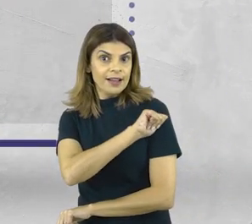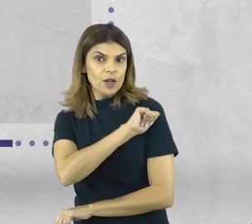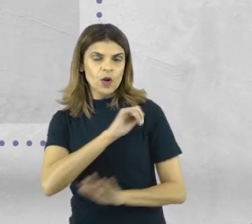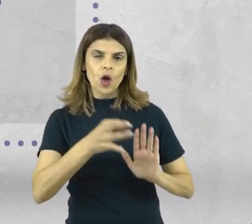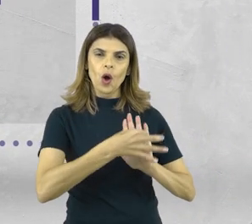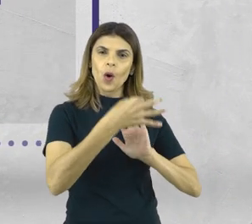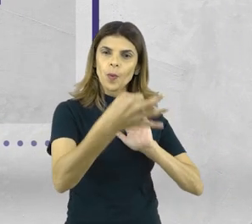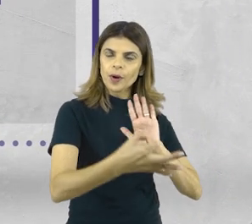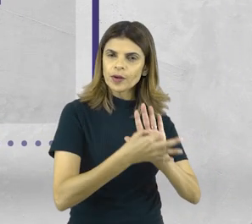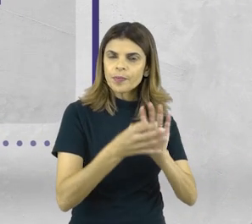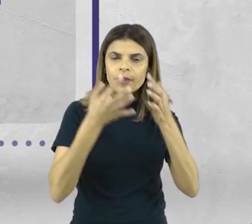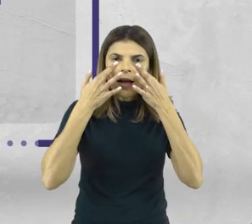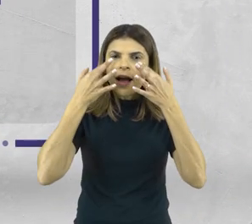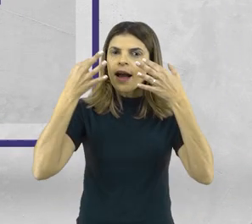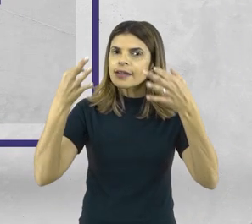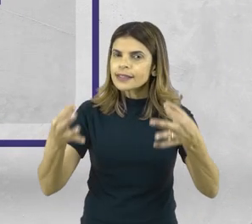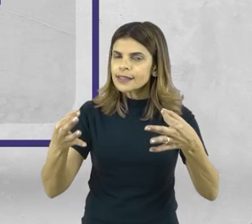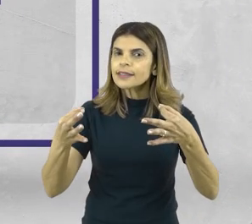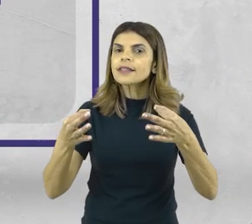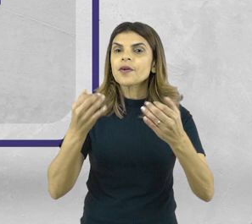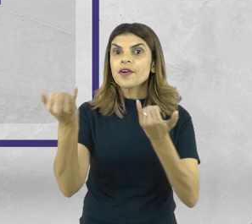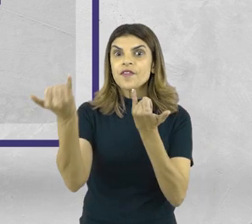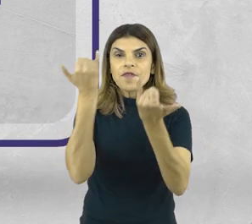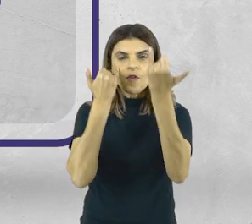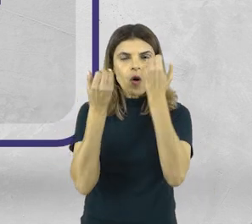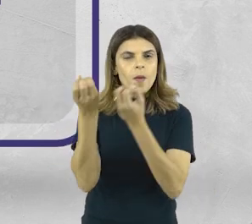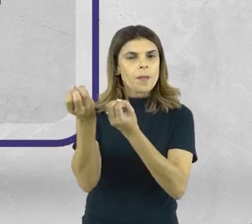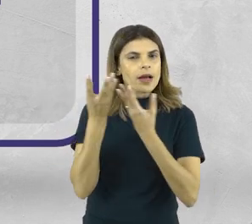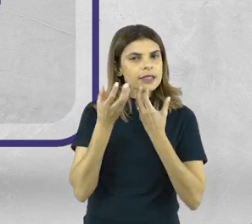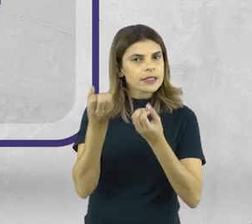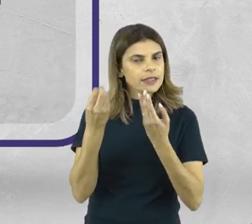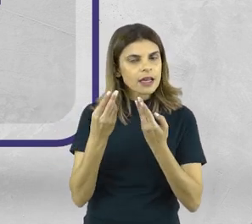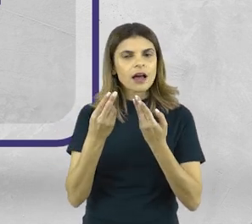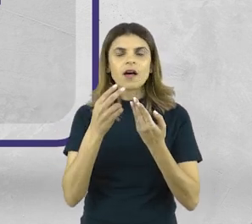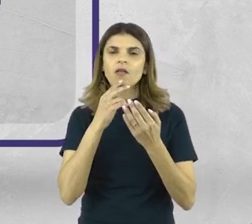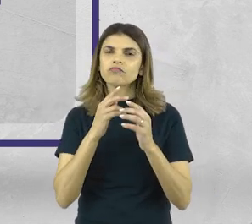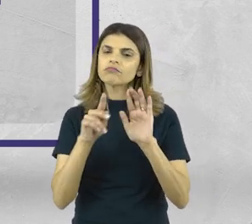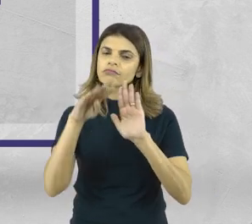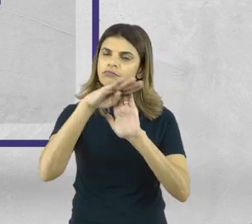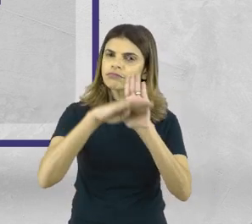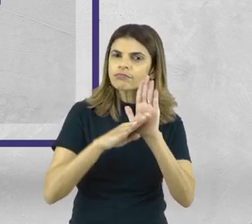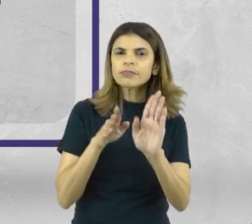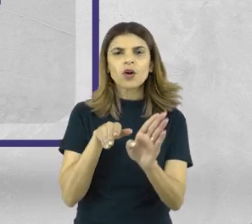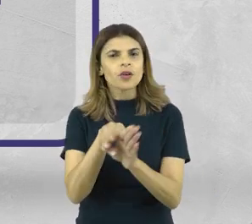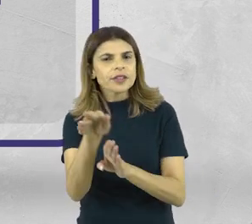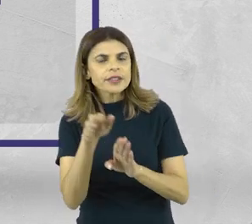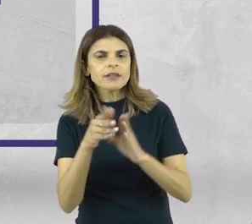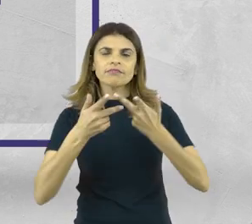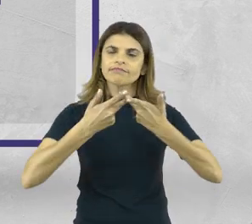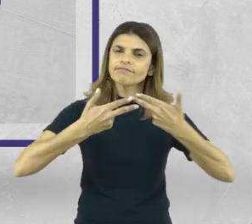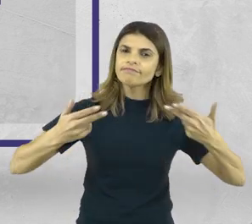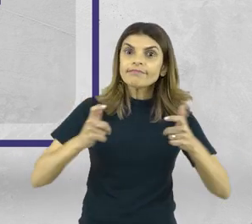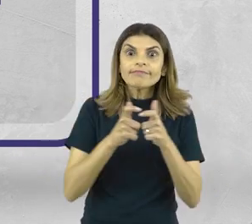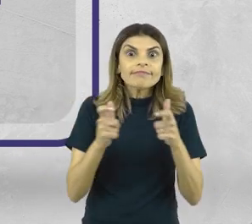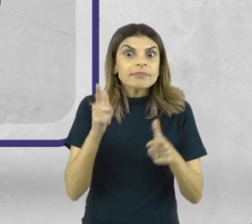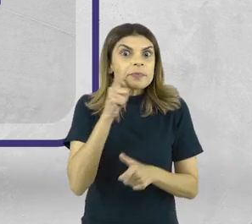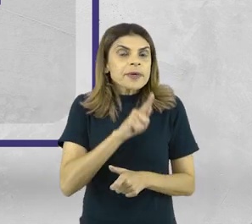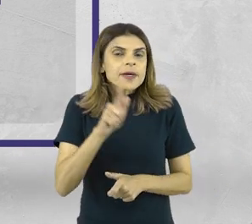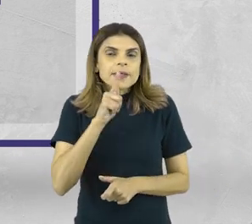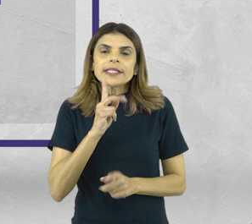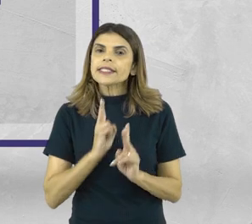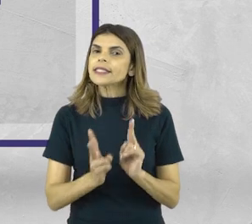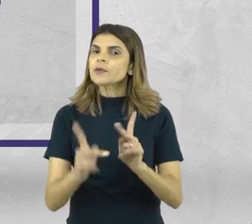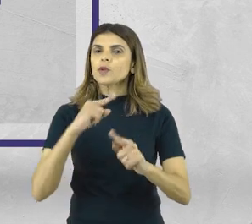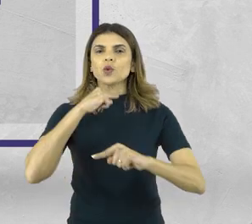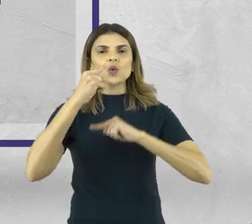Fique atento às informações encaminhadas, guias, informativos, manuais. Na maioria das vezes, as dúvidas